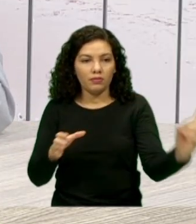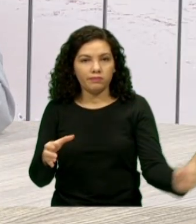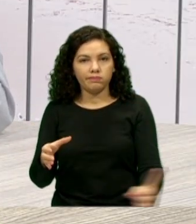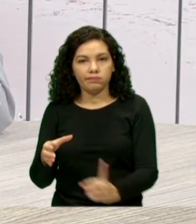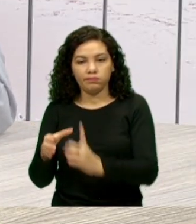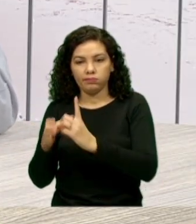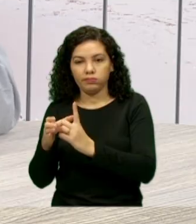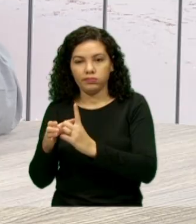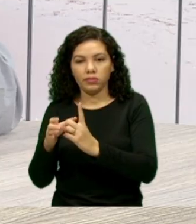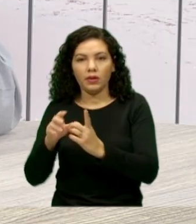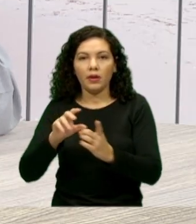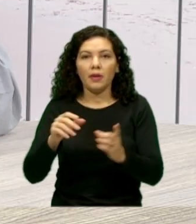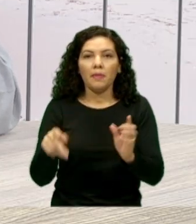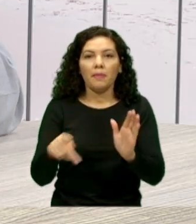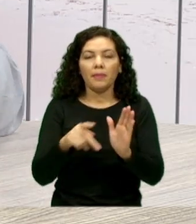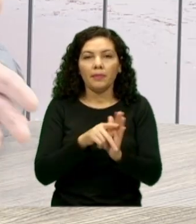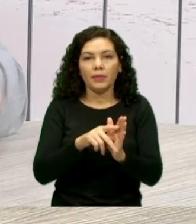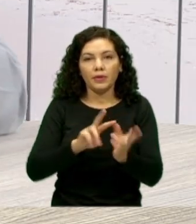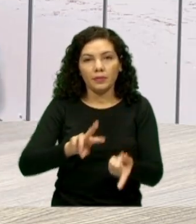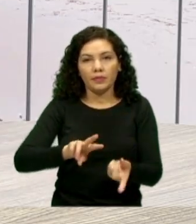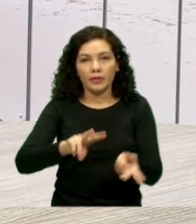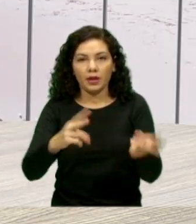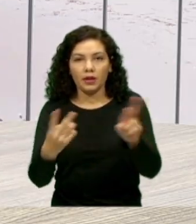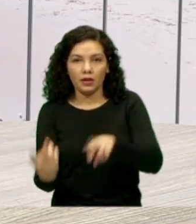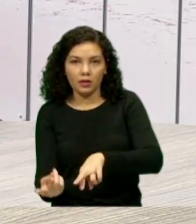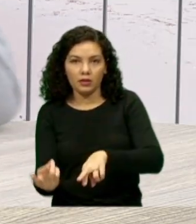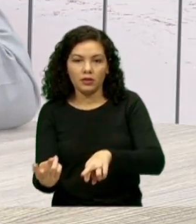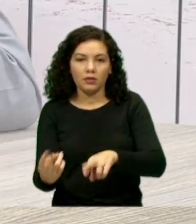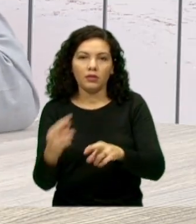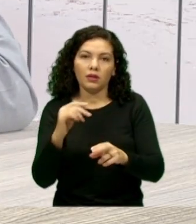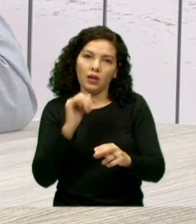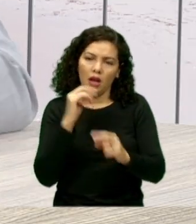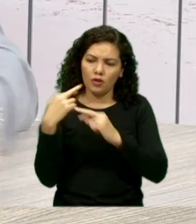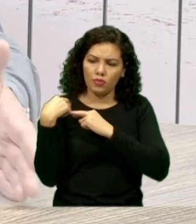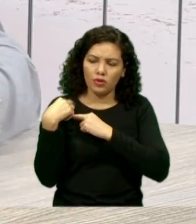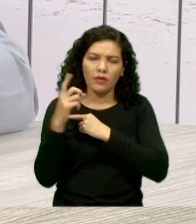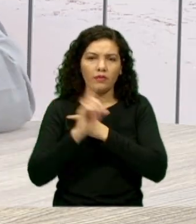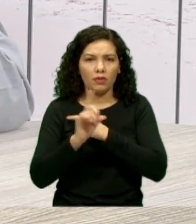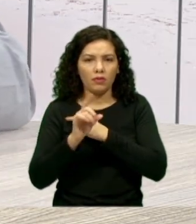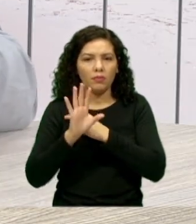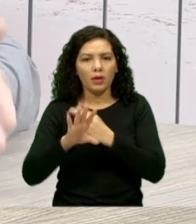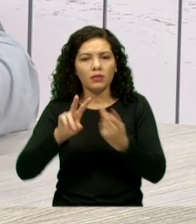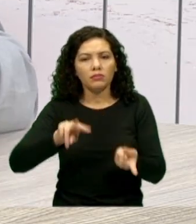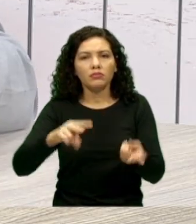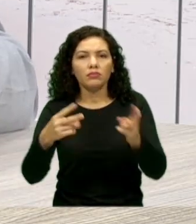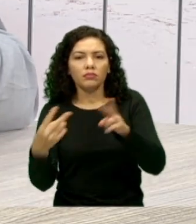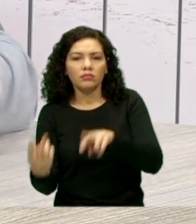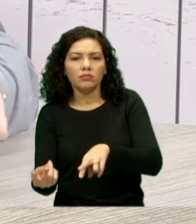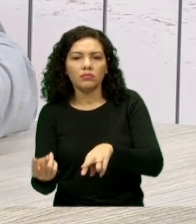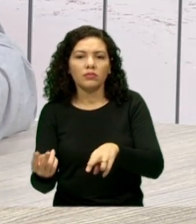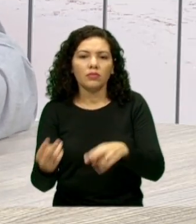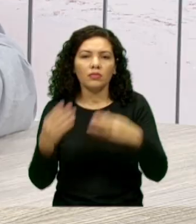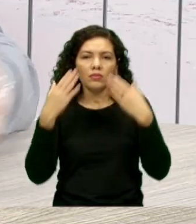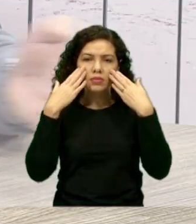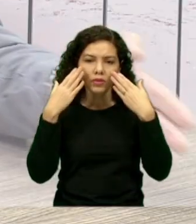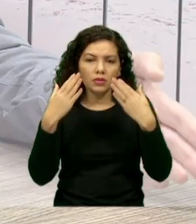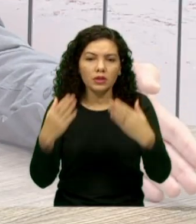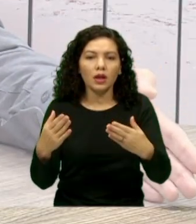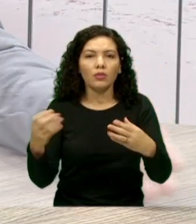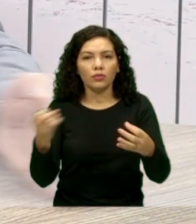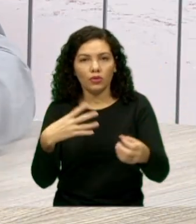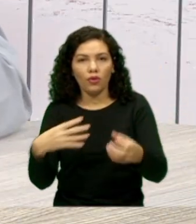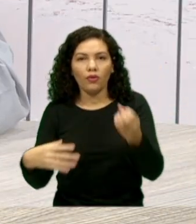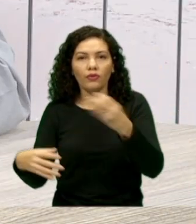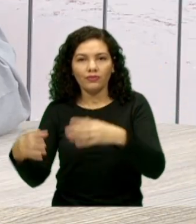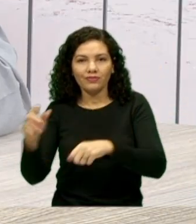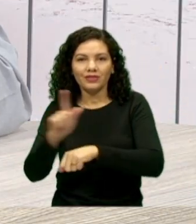da transição, não como responsáveis por esse novo governo, mas até para mostrar para os novos